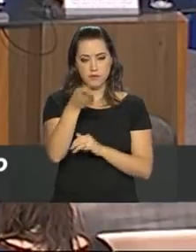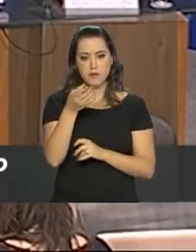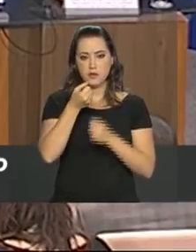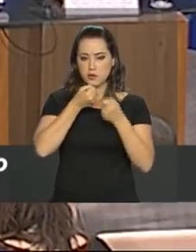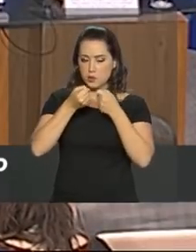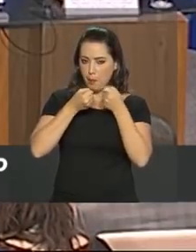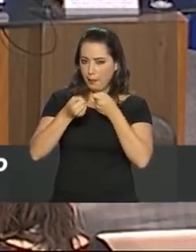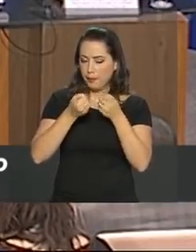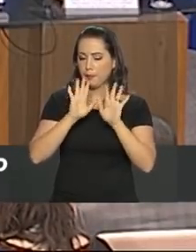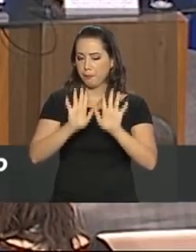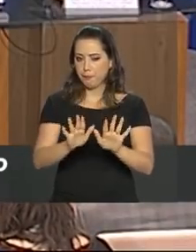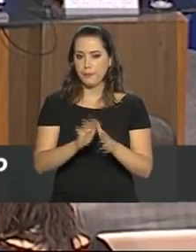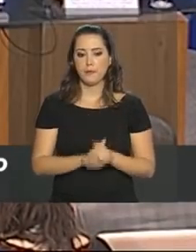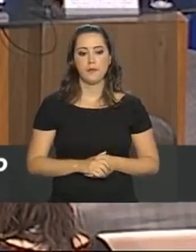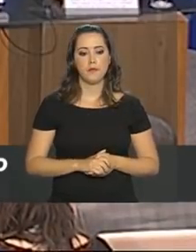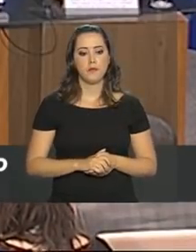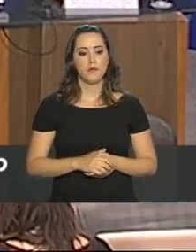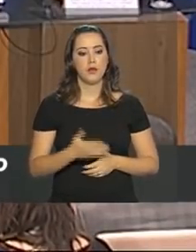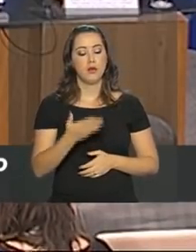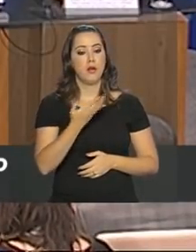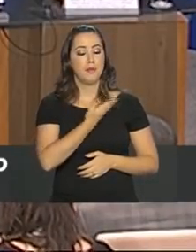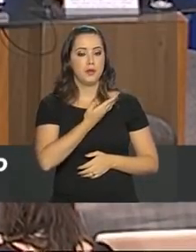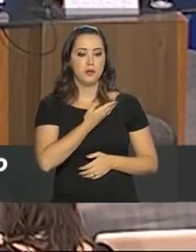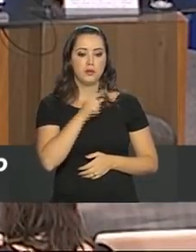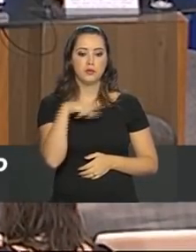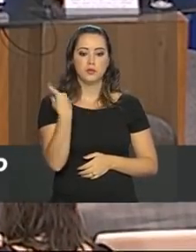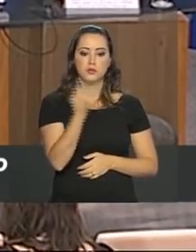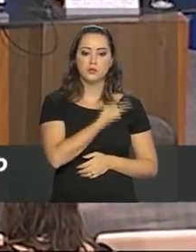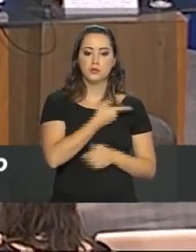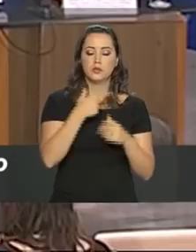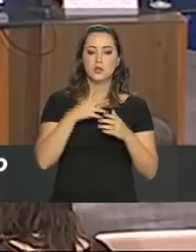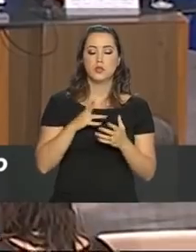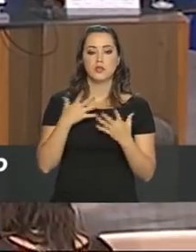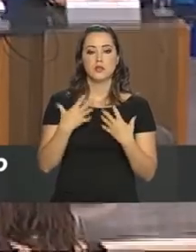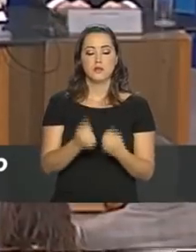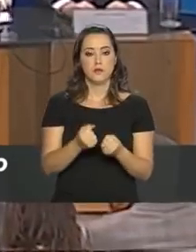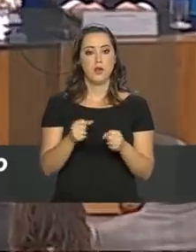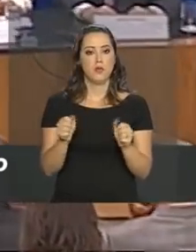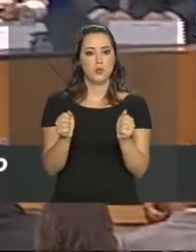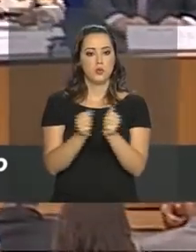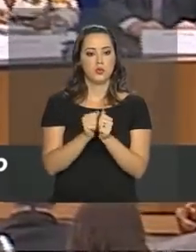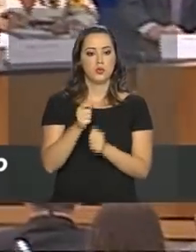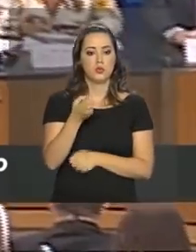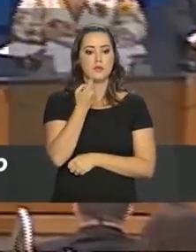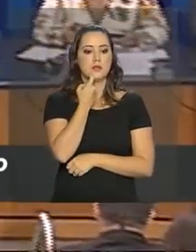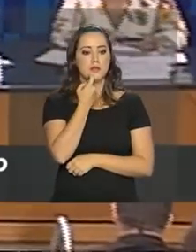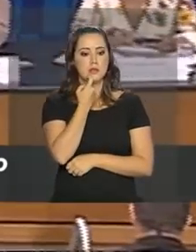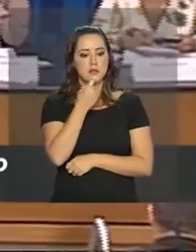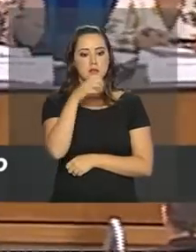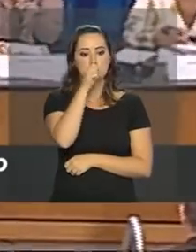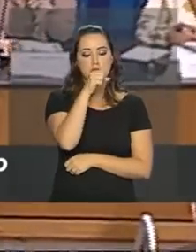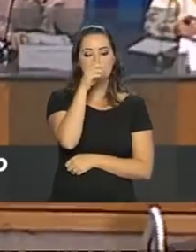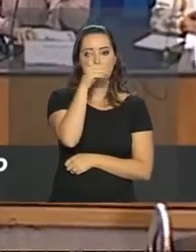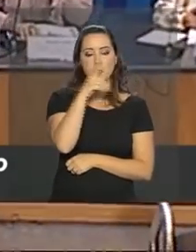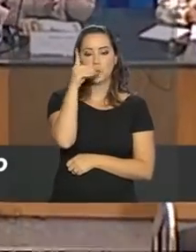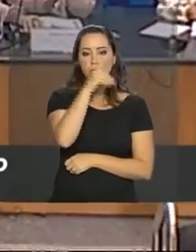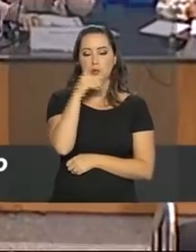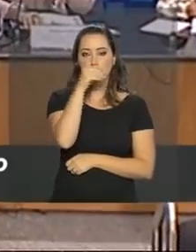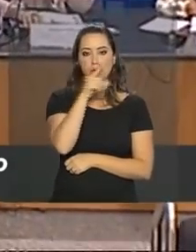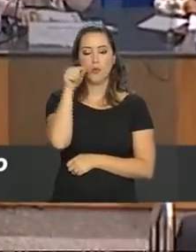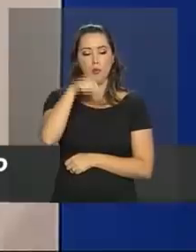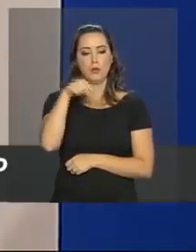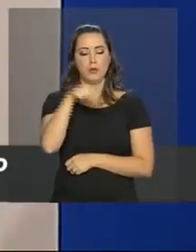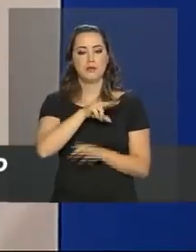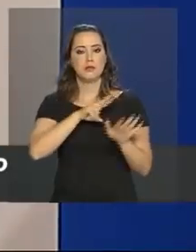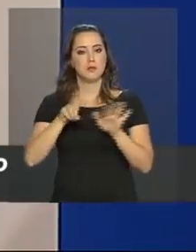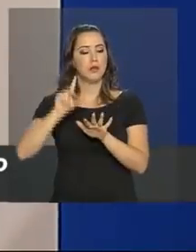deve meus amigos é o seguinte nós vamos estar de plantão aqui sexta é feriado sábado domingo está agora